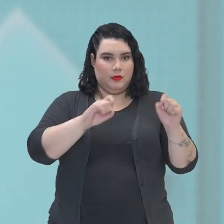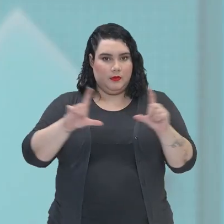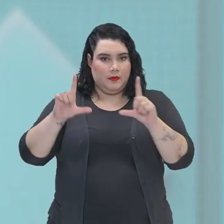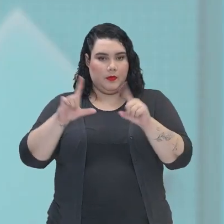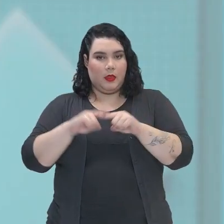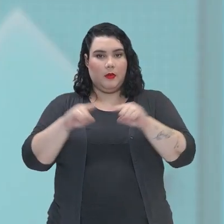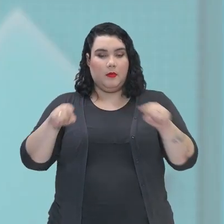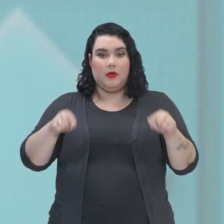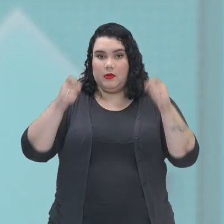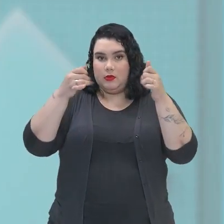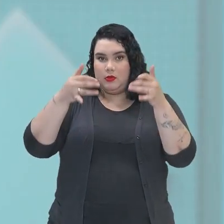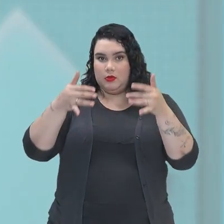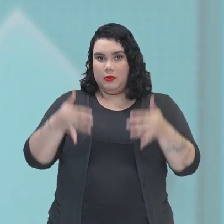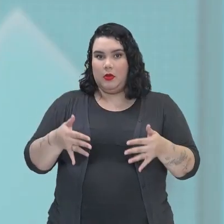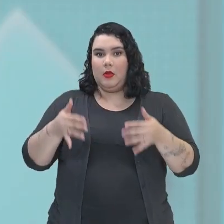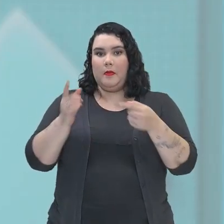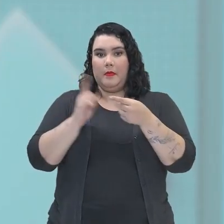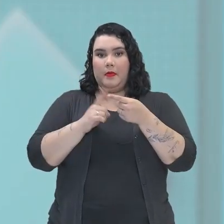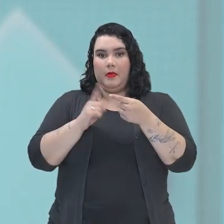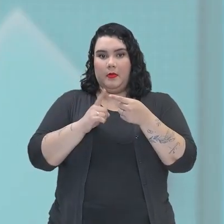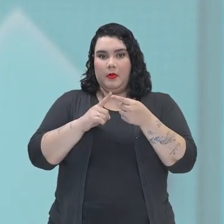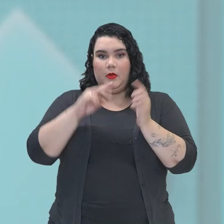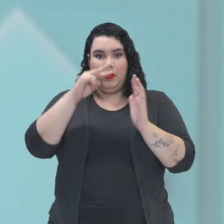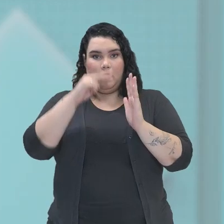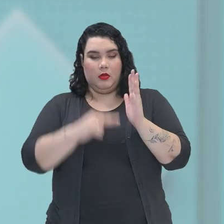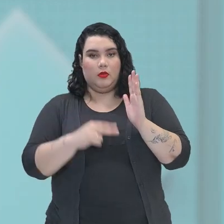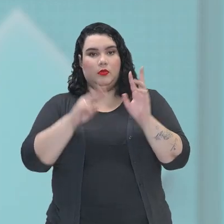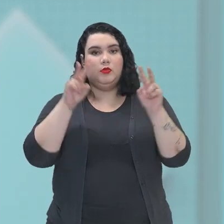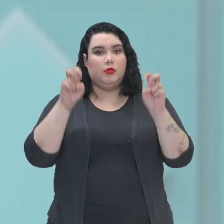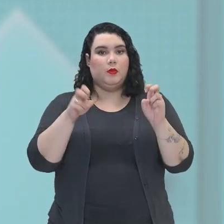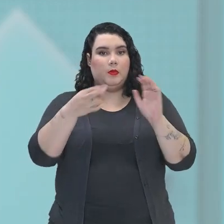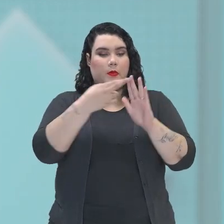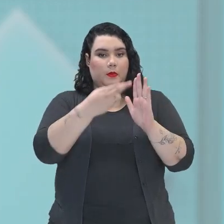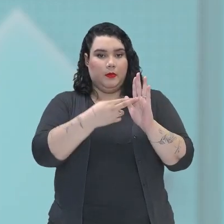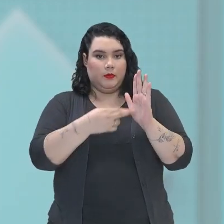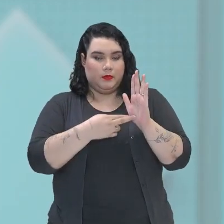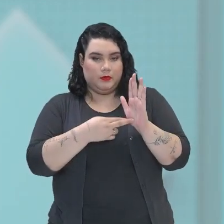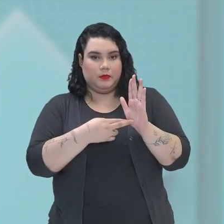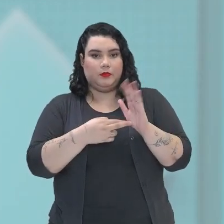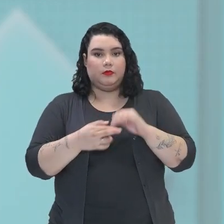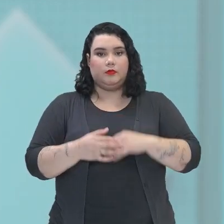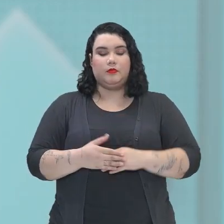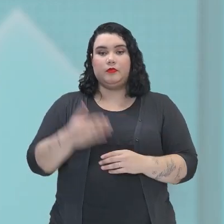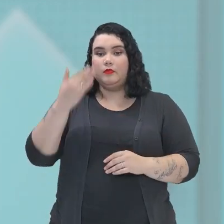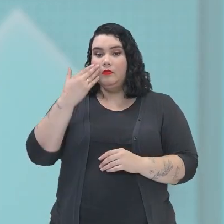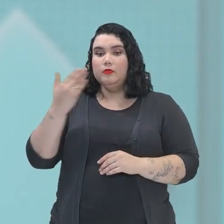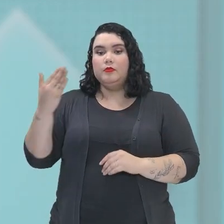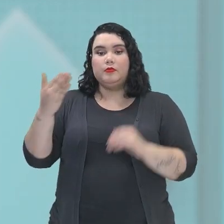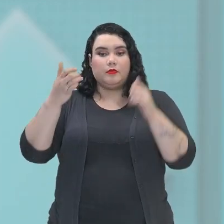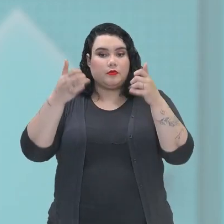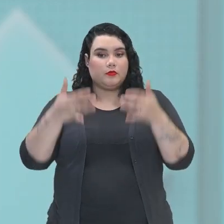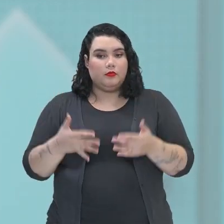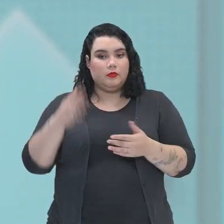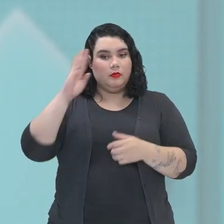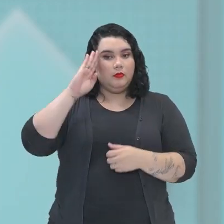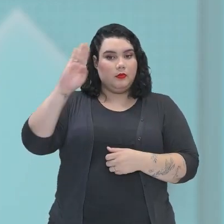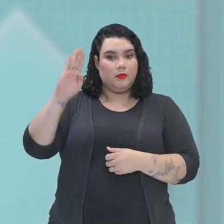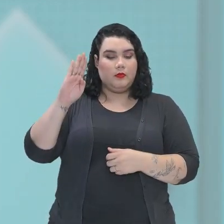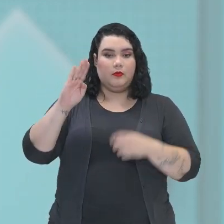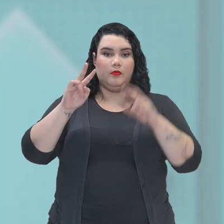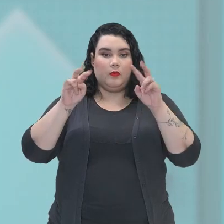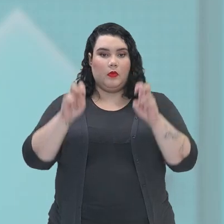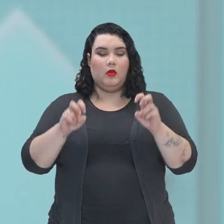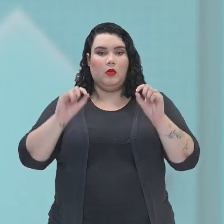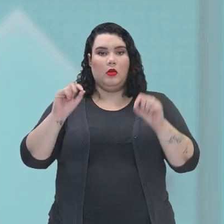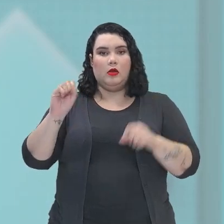deixa eu explicar aquela primeira lá que a gente leu sobre as regras. Então, ela falou principalmente sobre o saque, né? Como que